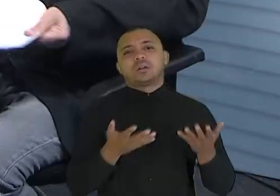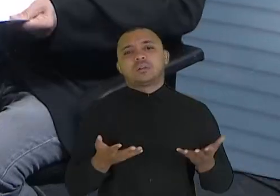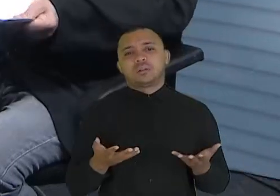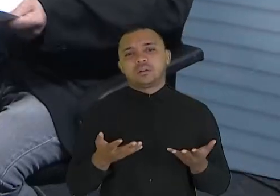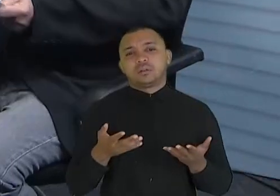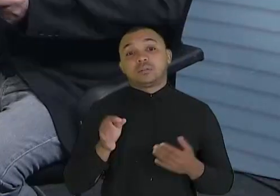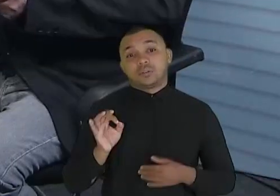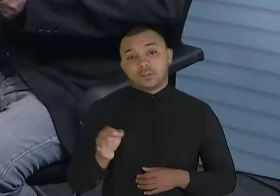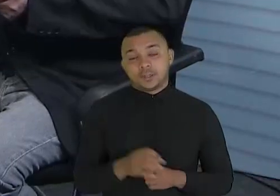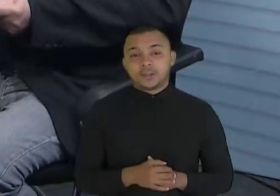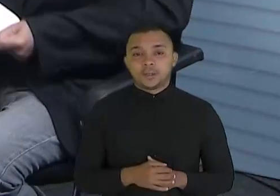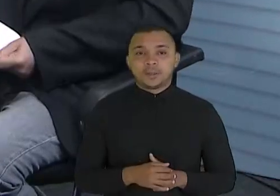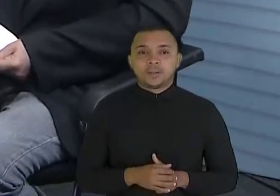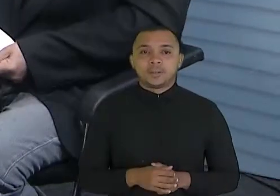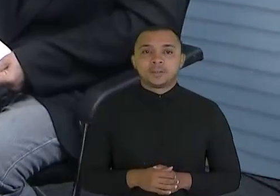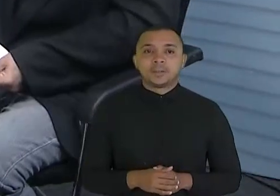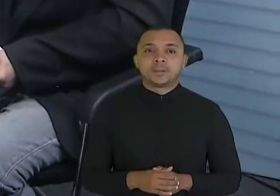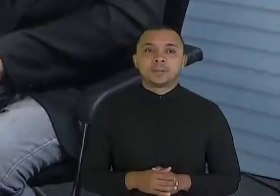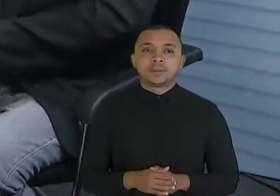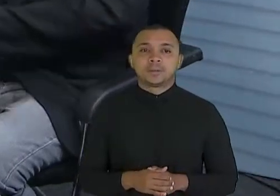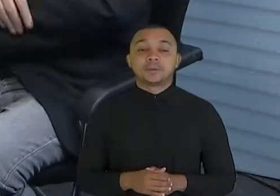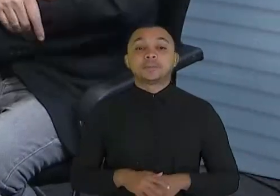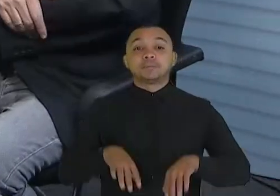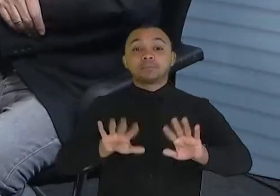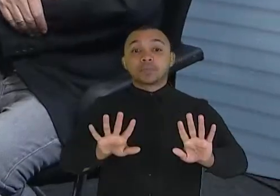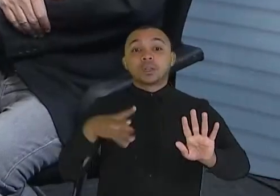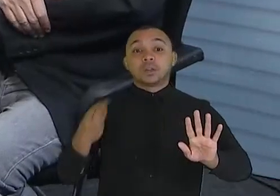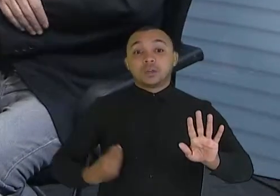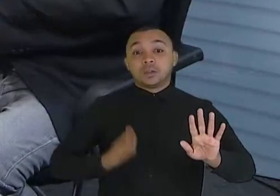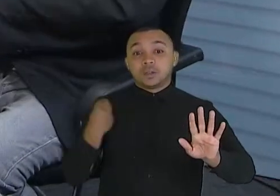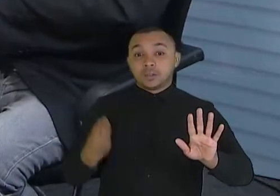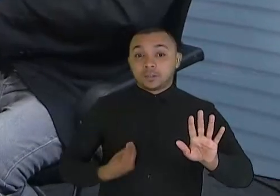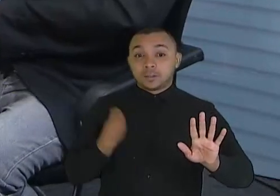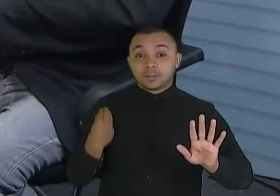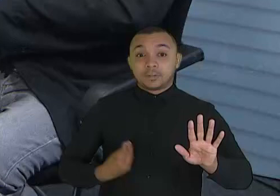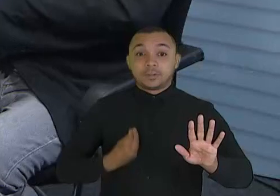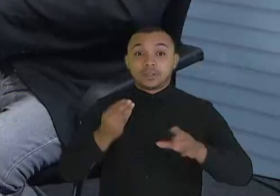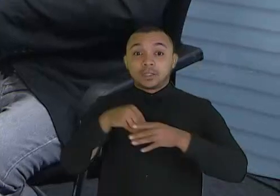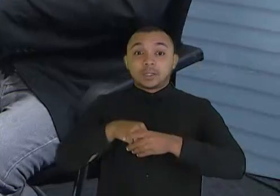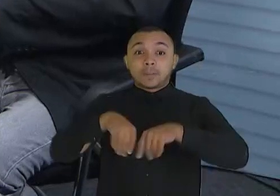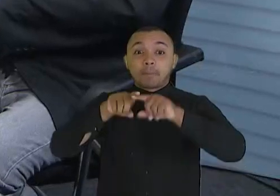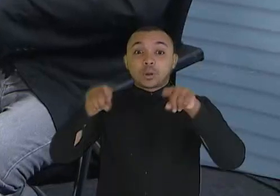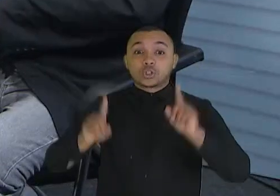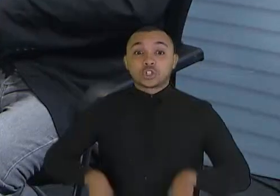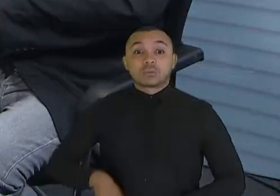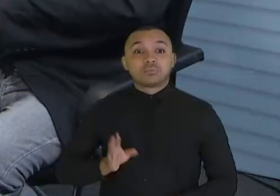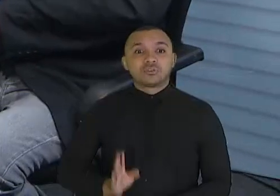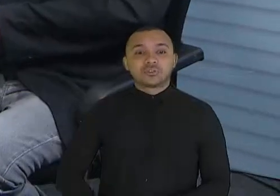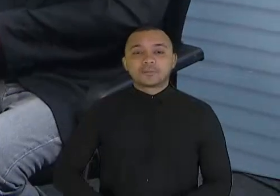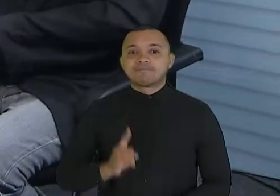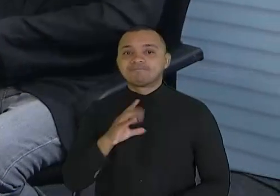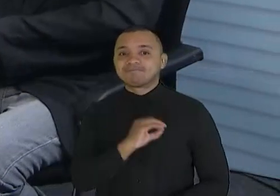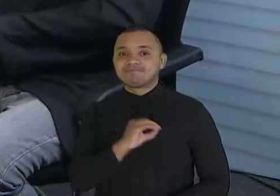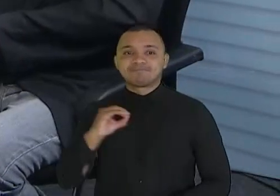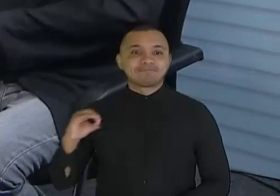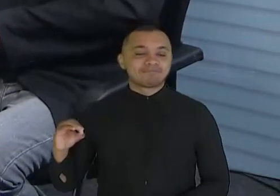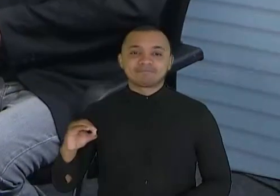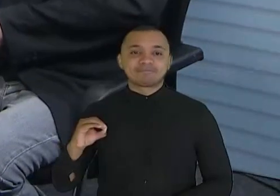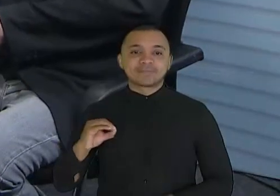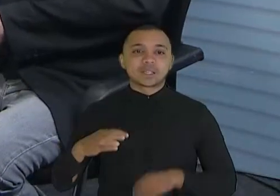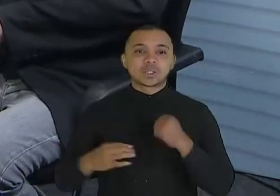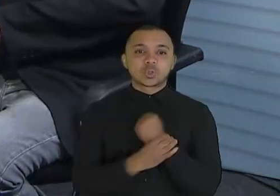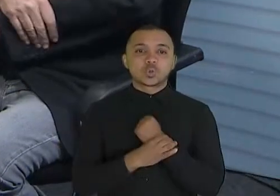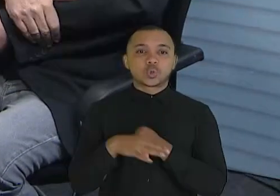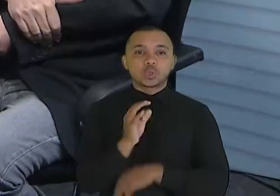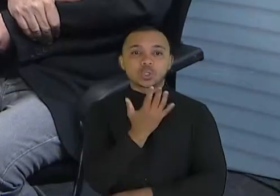Senado, perere, para. Mas só em existir mais de 100 projetos que acabam com a proteção